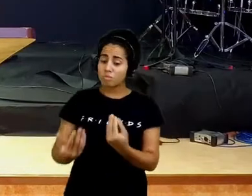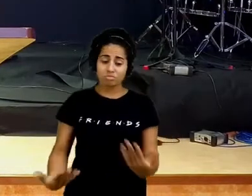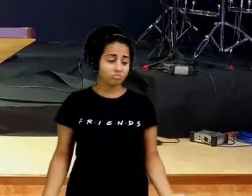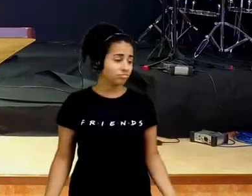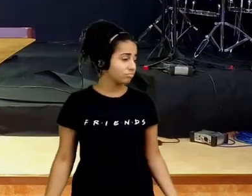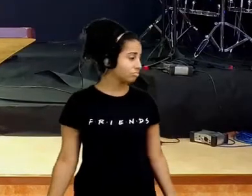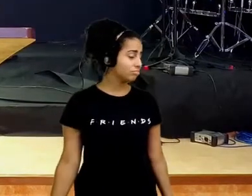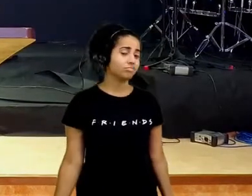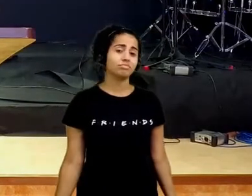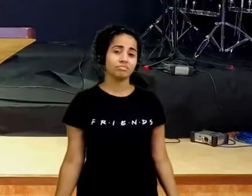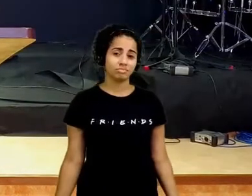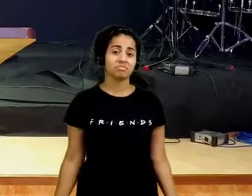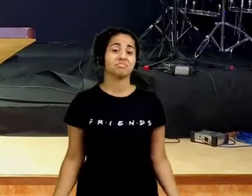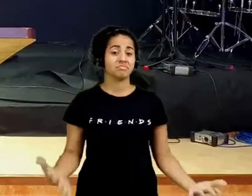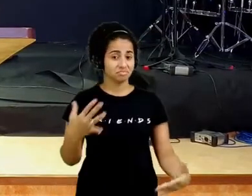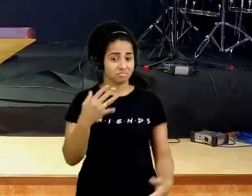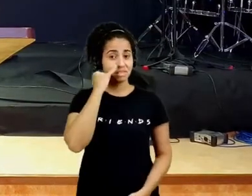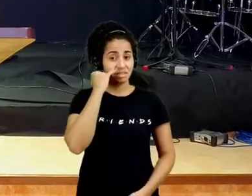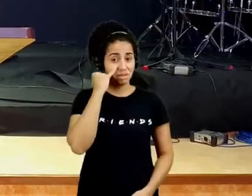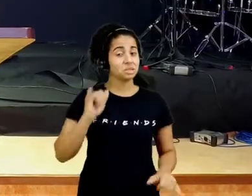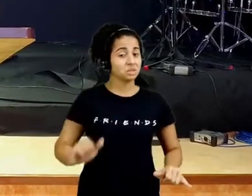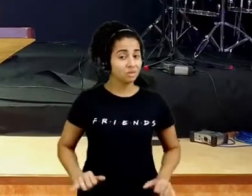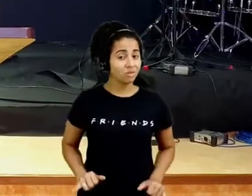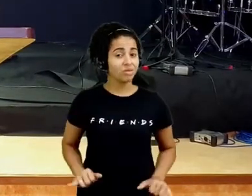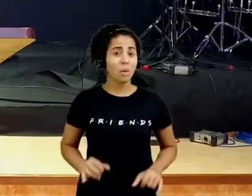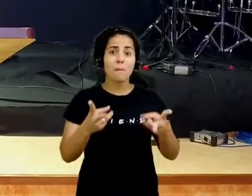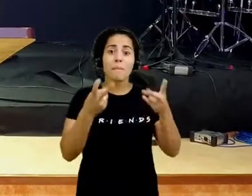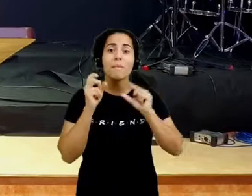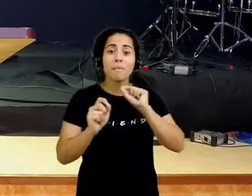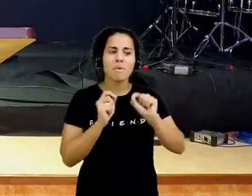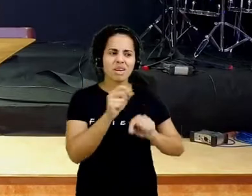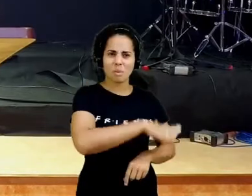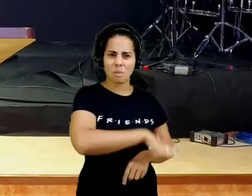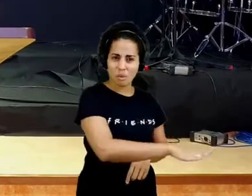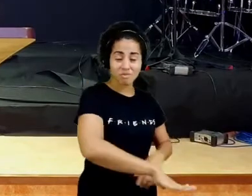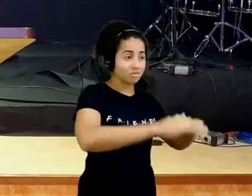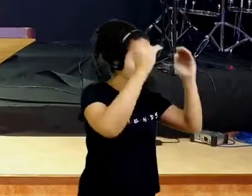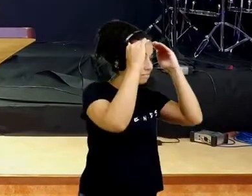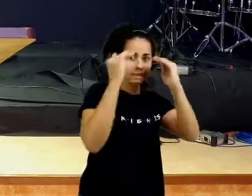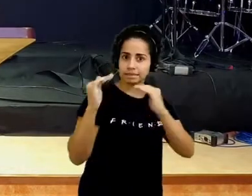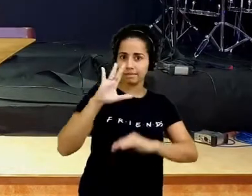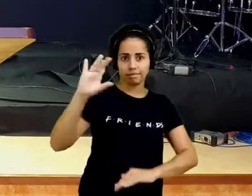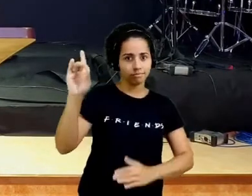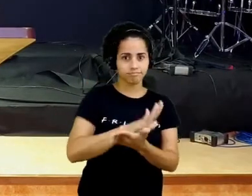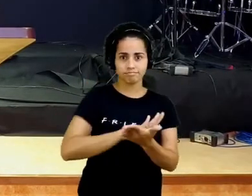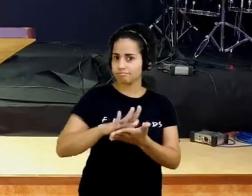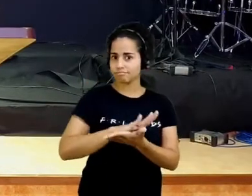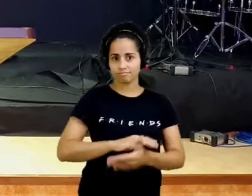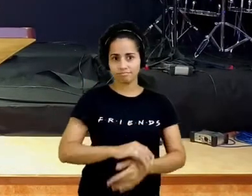demonstraram, por causa da vida, né, de rebeldia que eles viviam. E